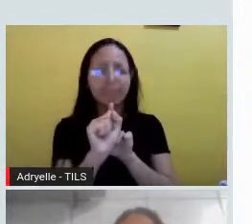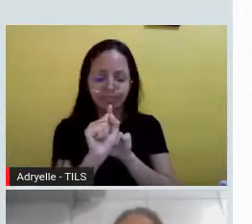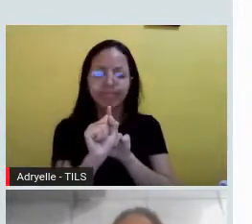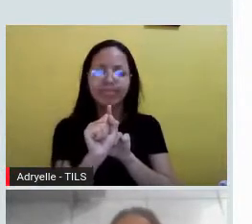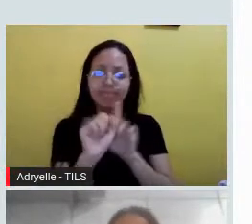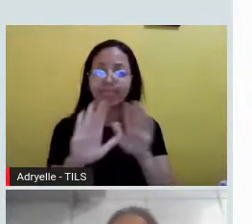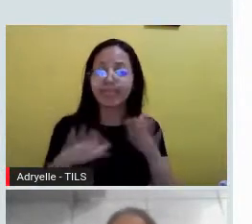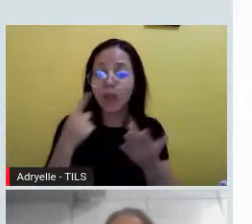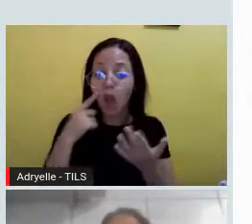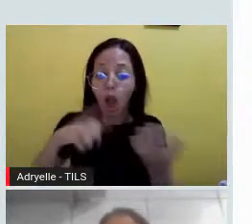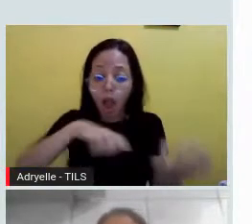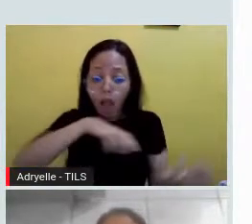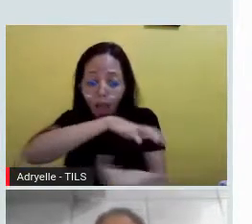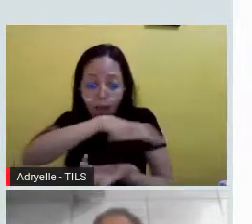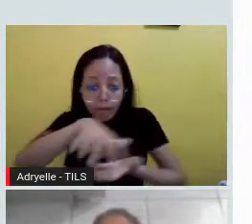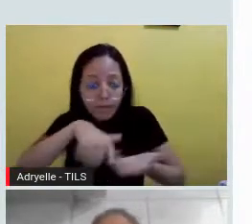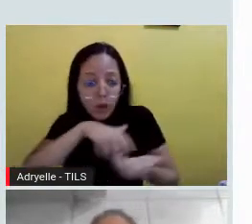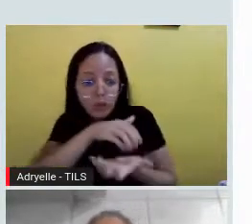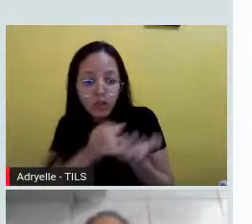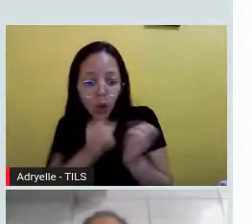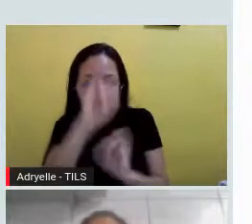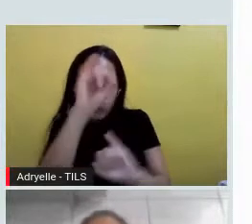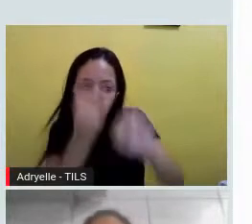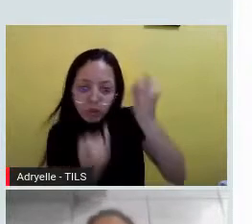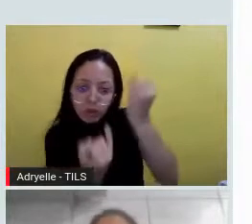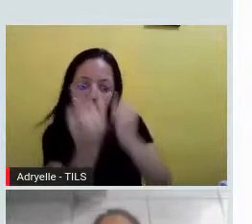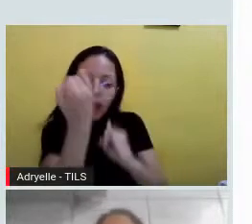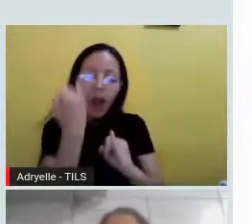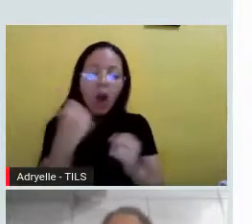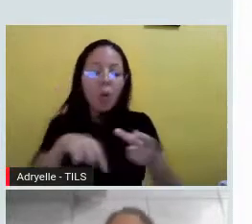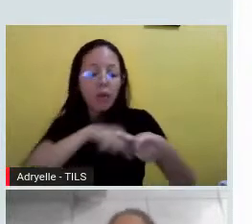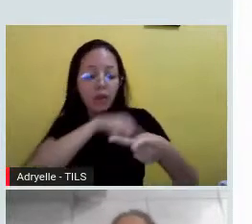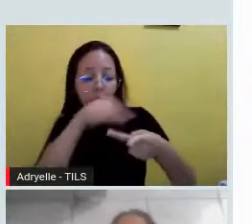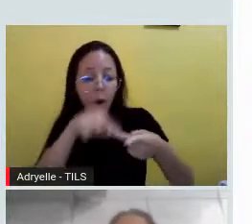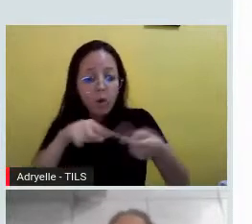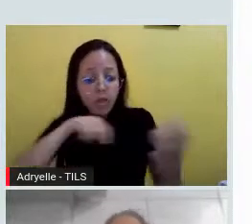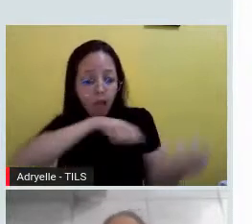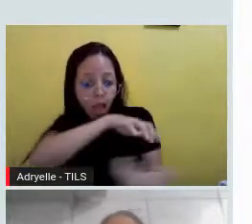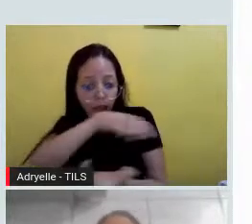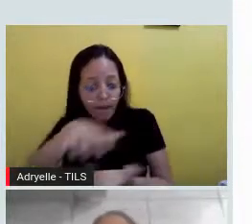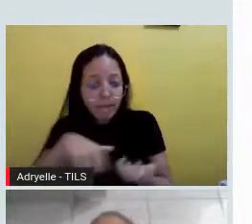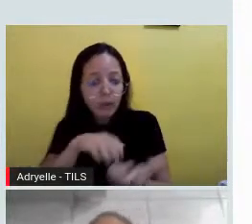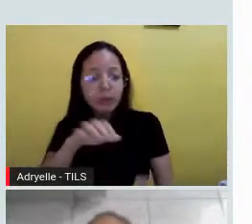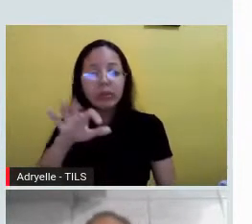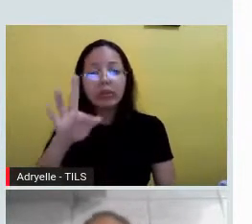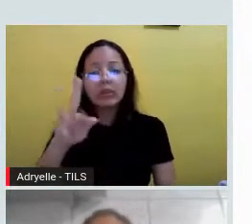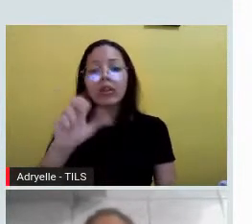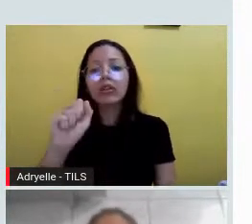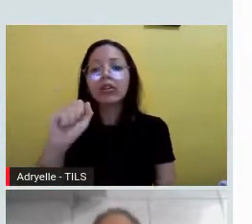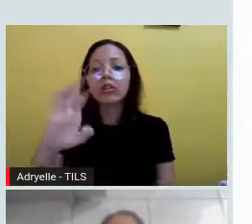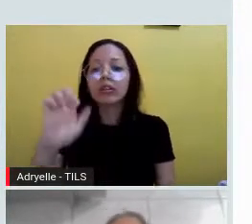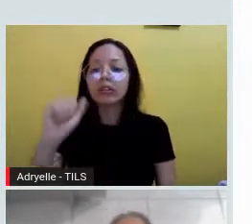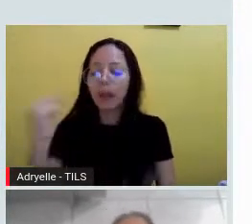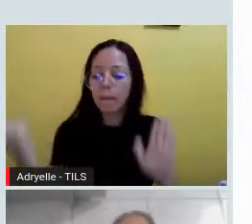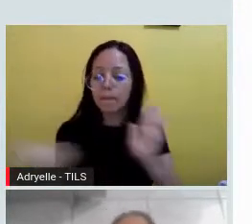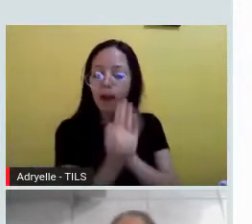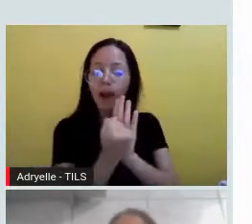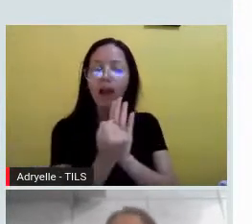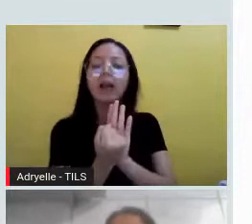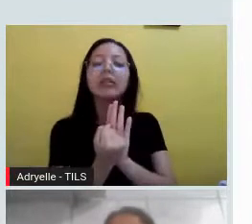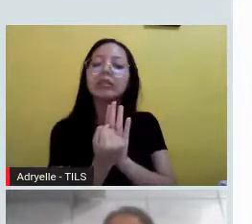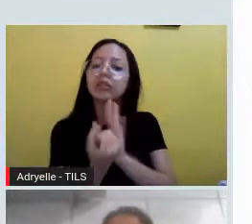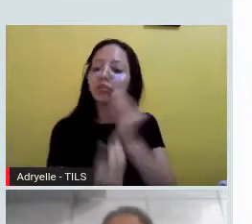as revoluções industrial e francesa marcariam a instalação definitiva da